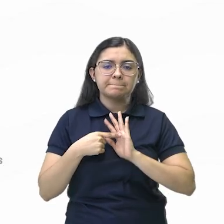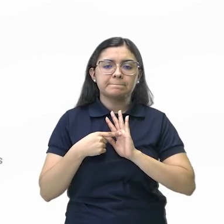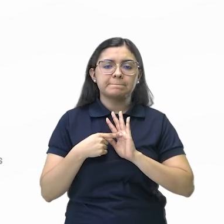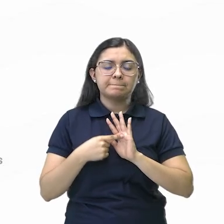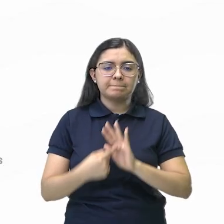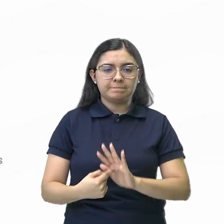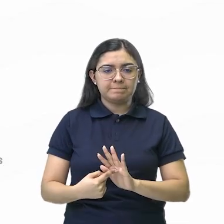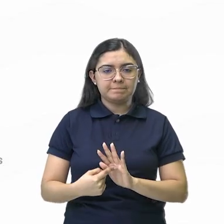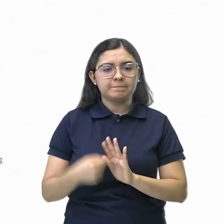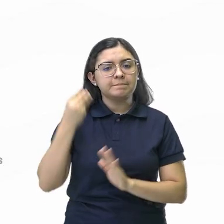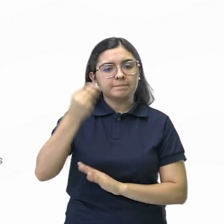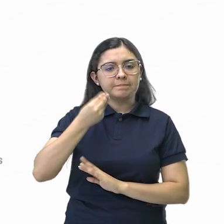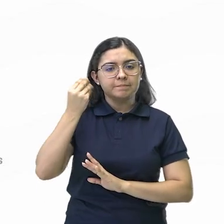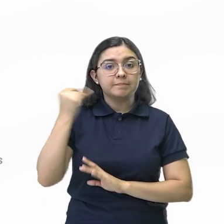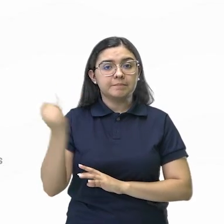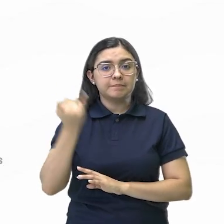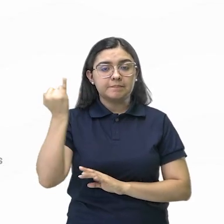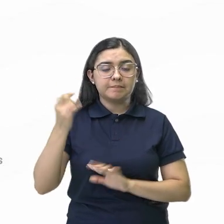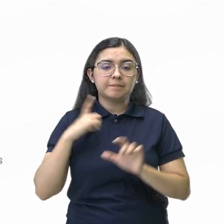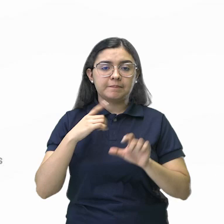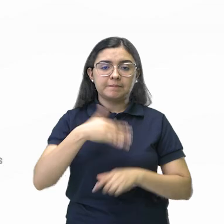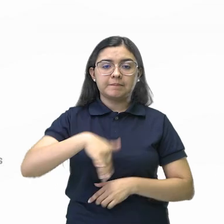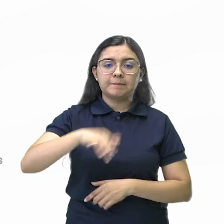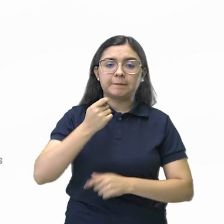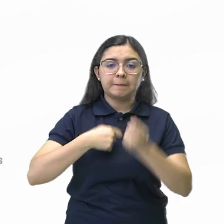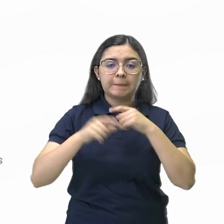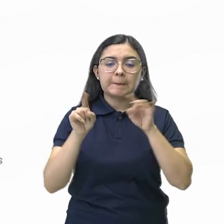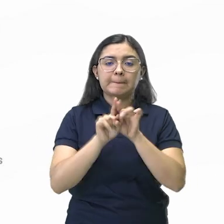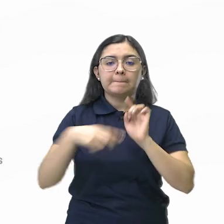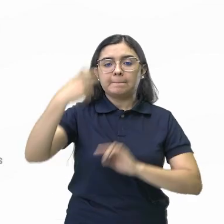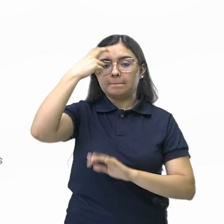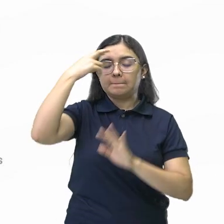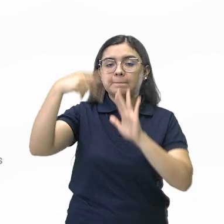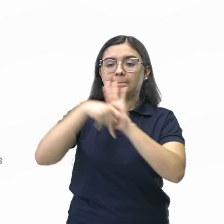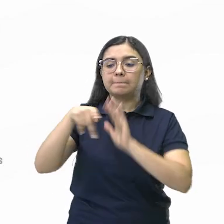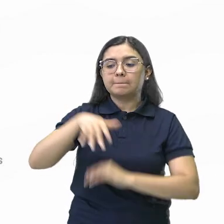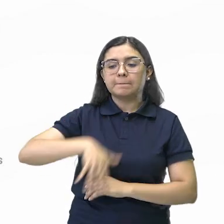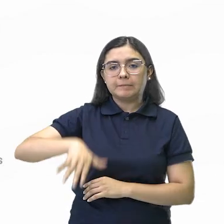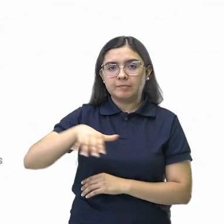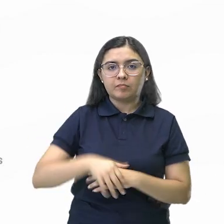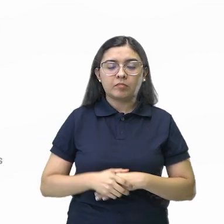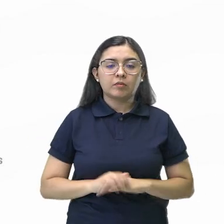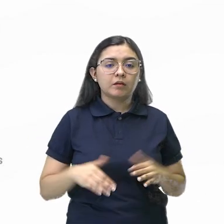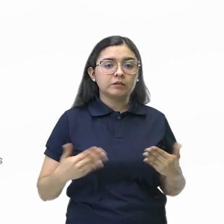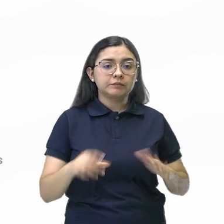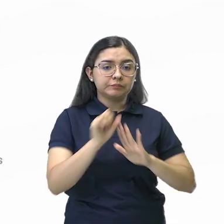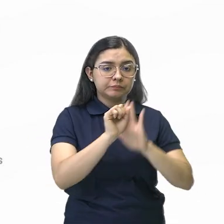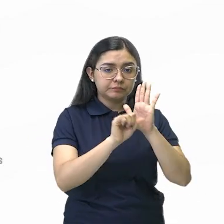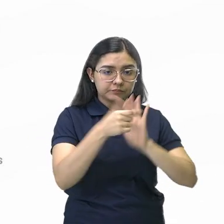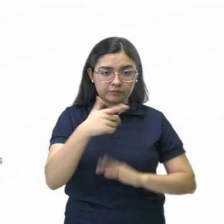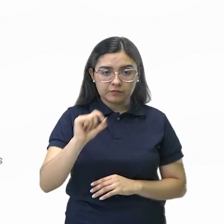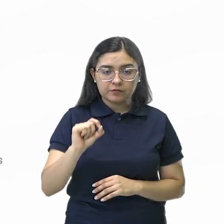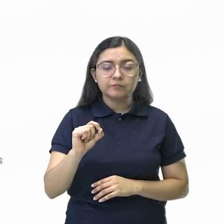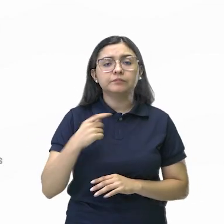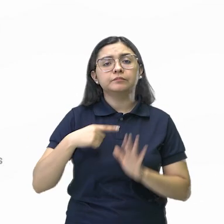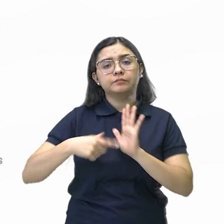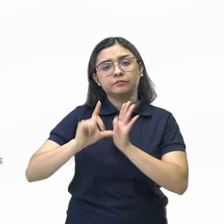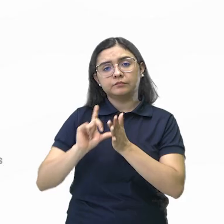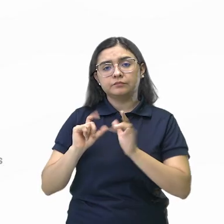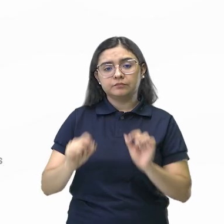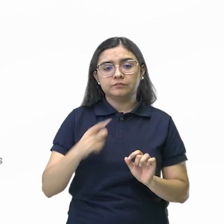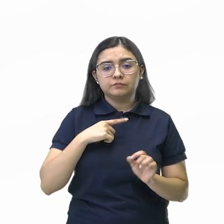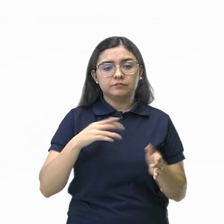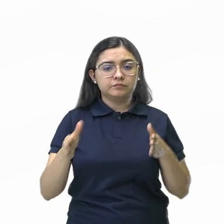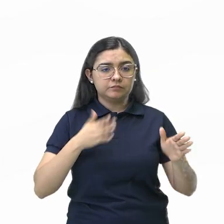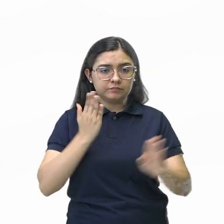amostras importantíssimas aí para a economia e a cultura local. E aí, no século XX, antes da era